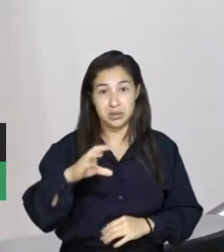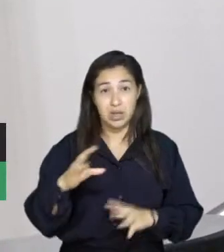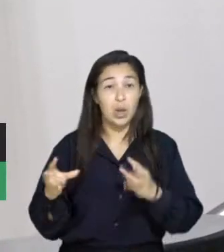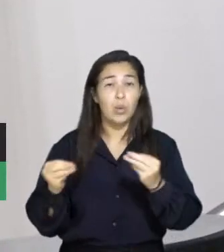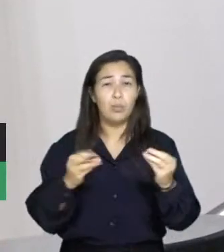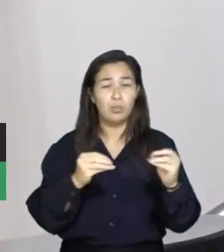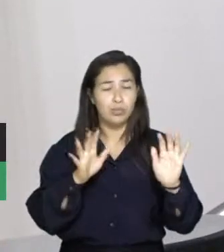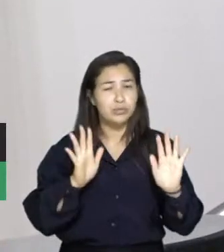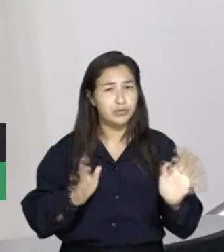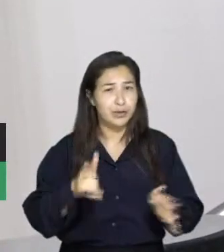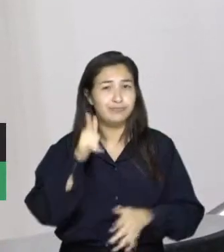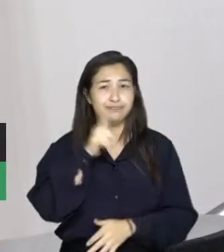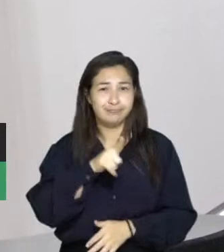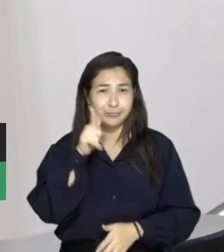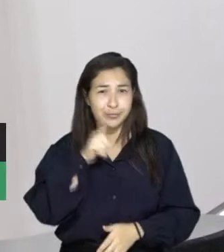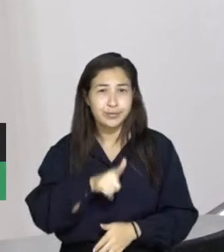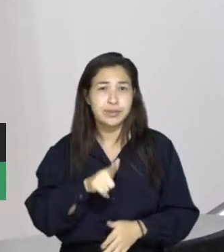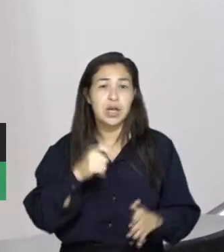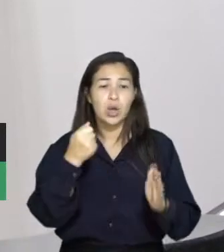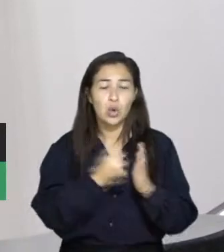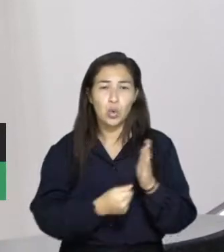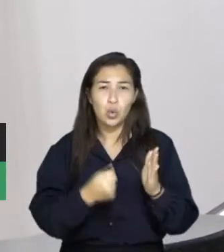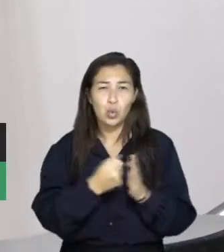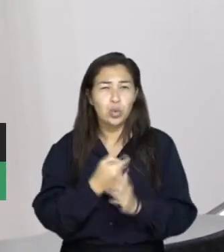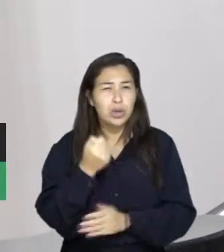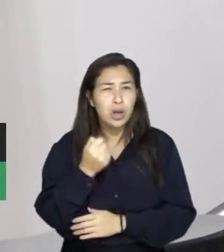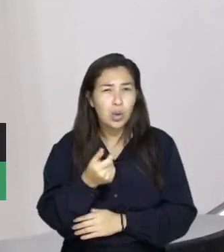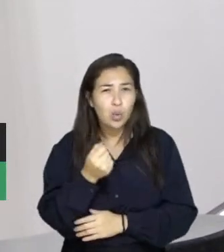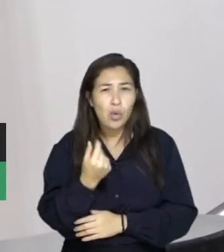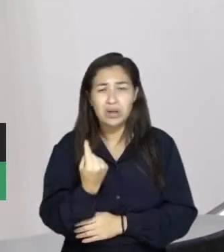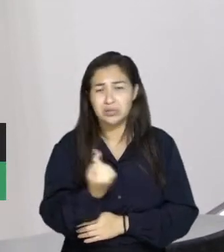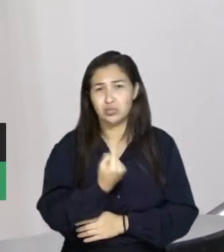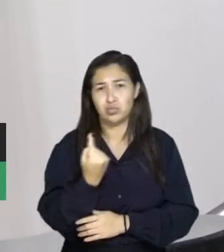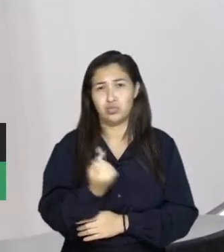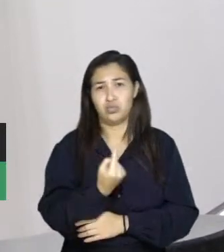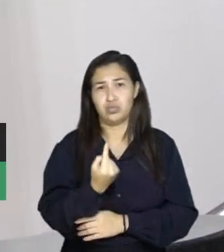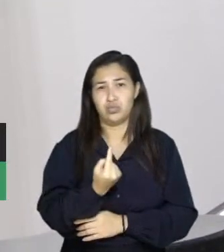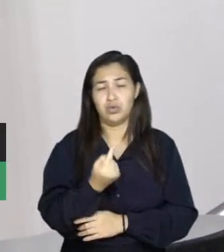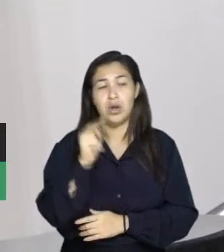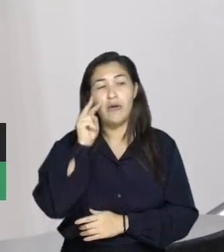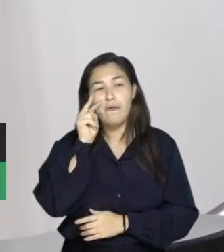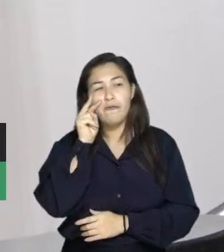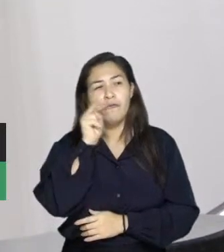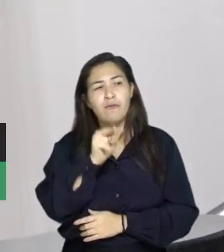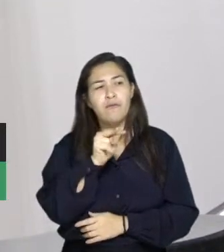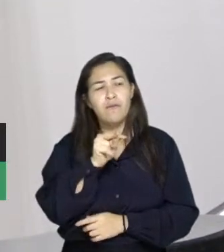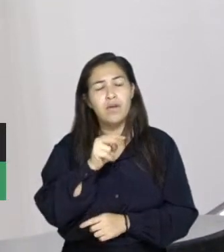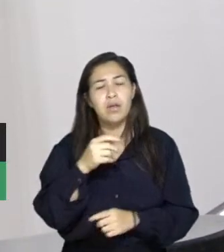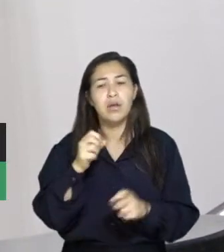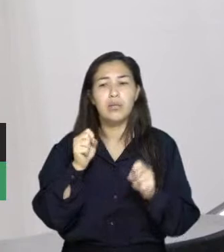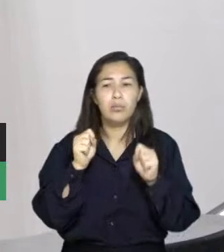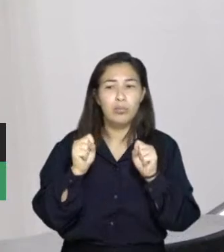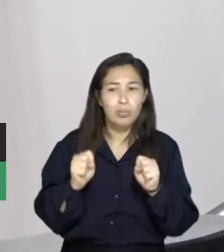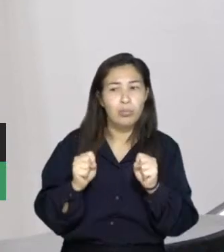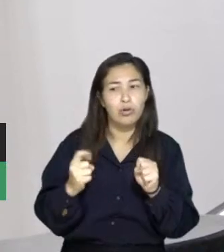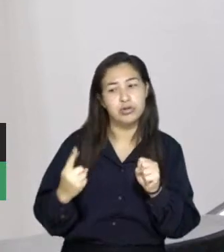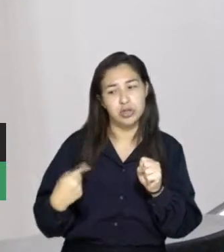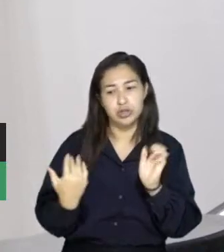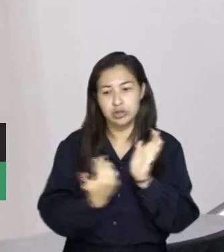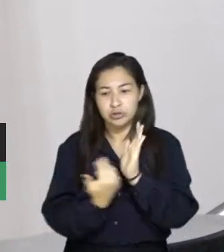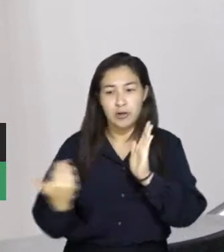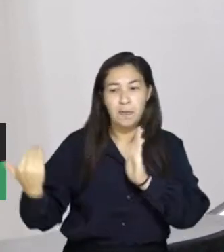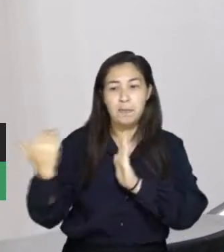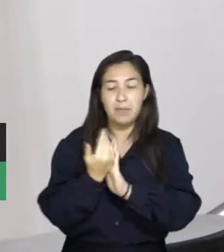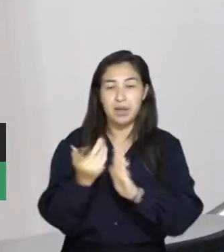conquistou. É uma luta quase solitária quando olhamos para aquilo que o poder público de Santa Catarina